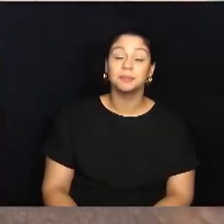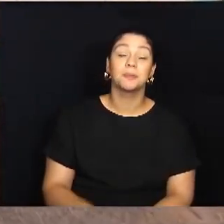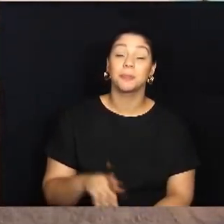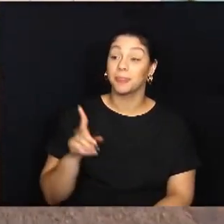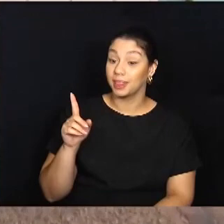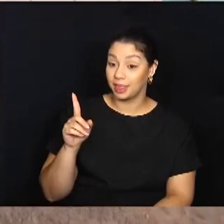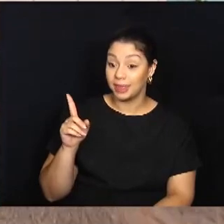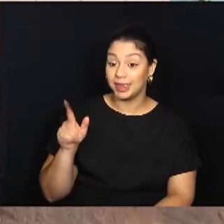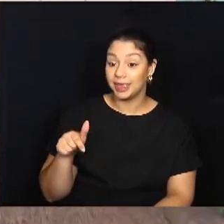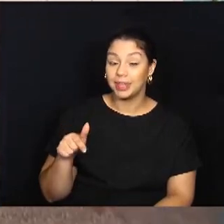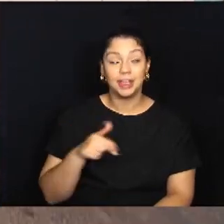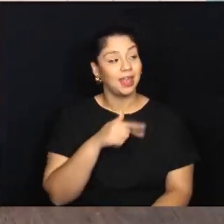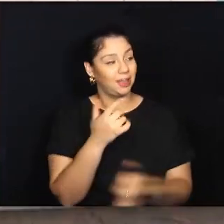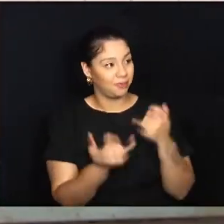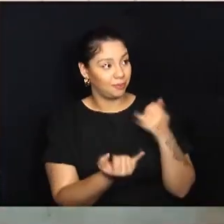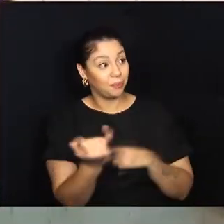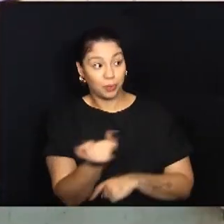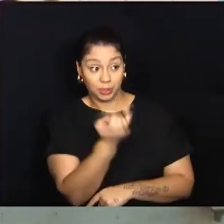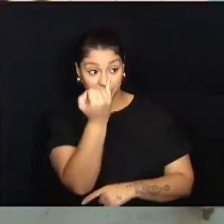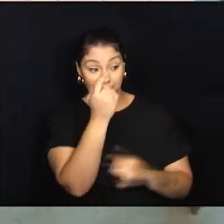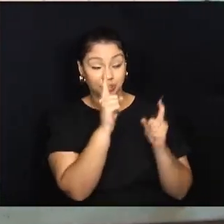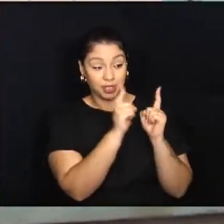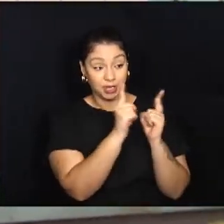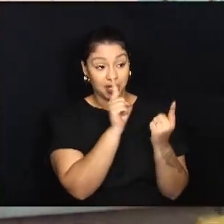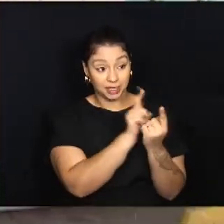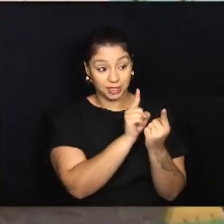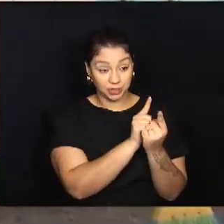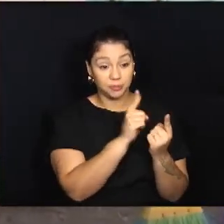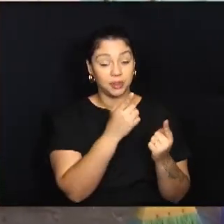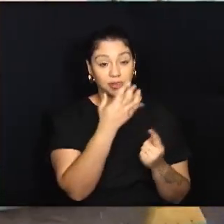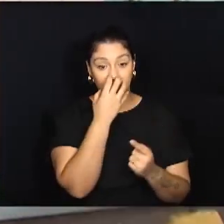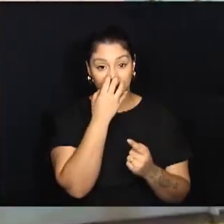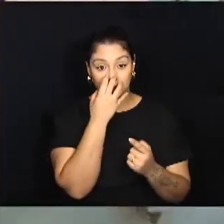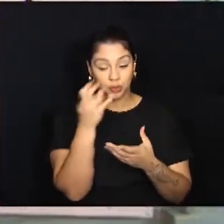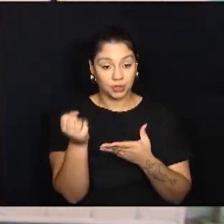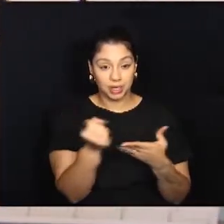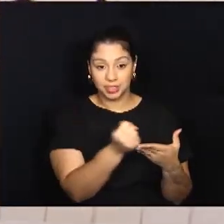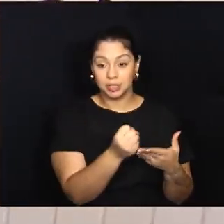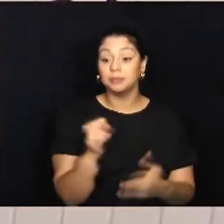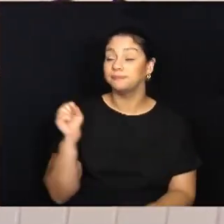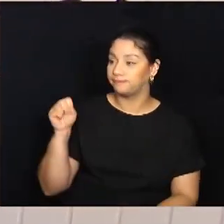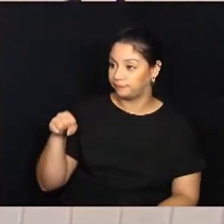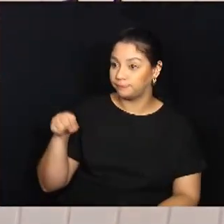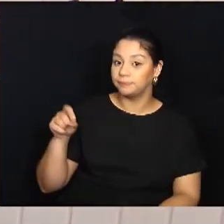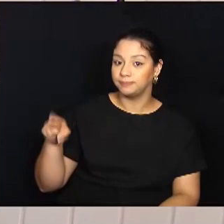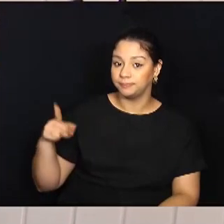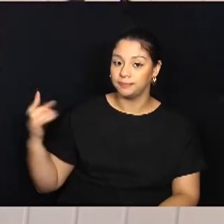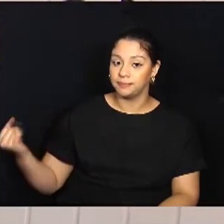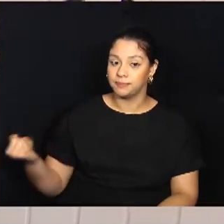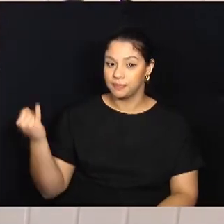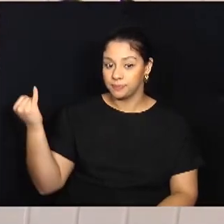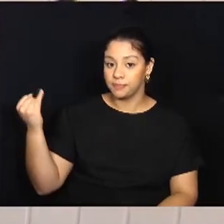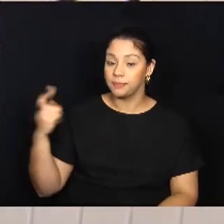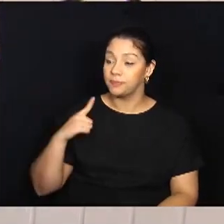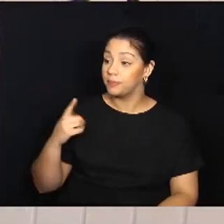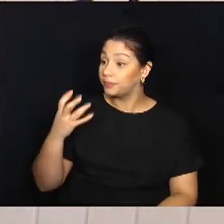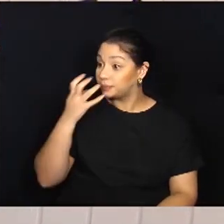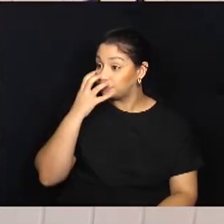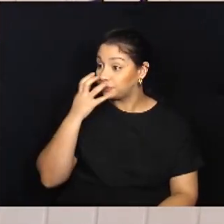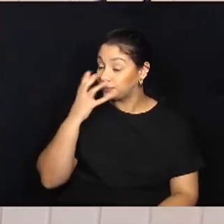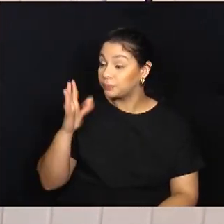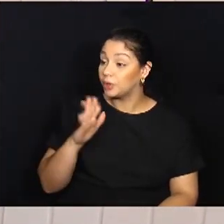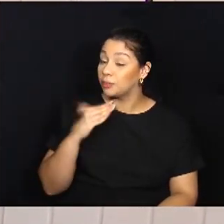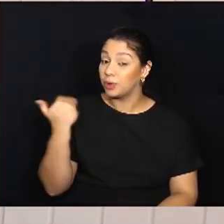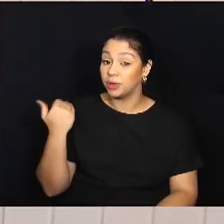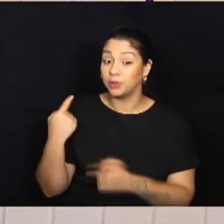do atendimento, de você trazer a cachorra? É importante, né? Eu perdi uma cachorra recentemente